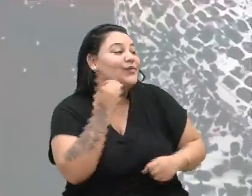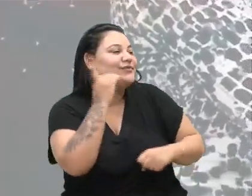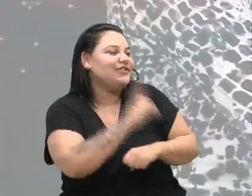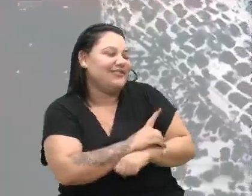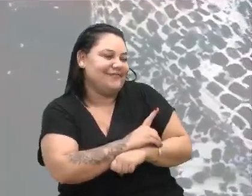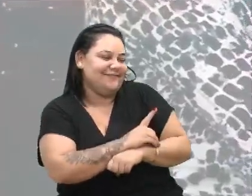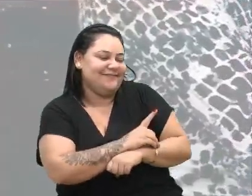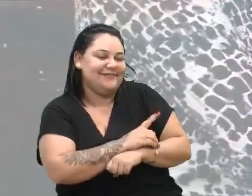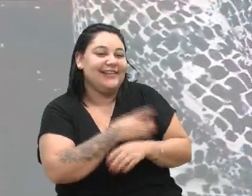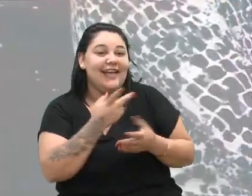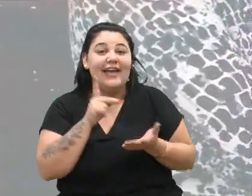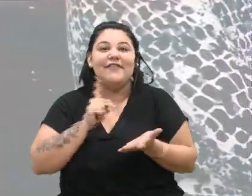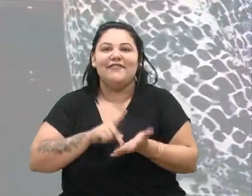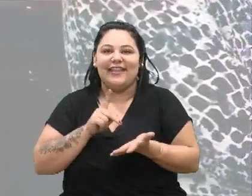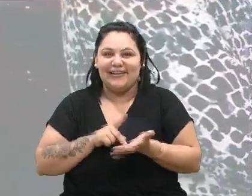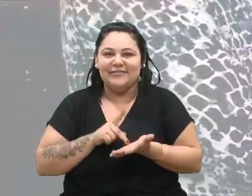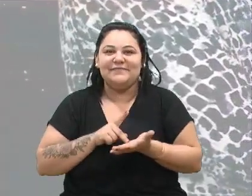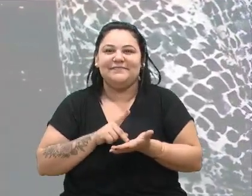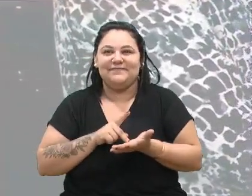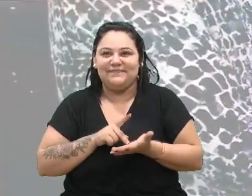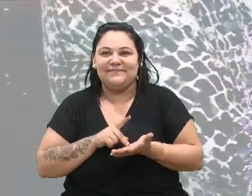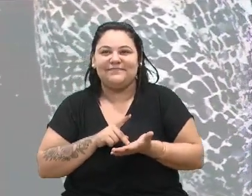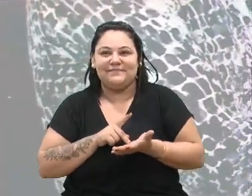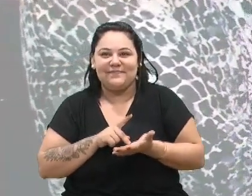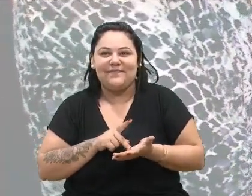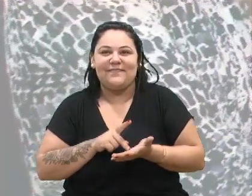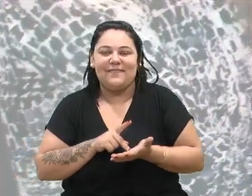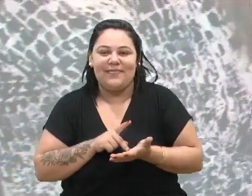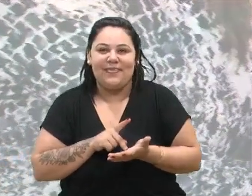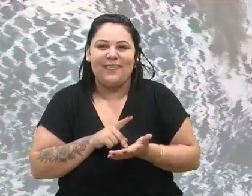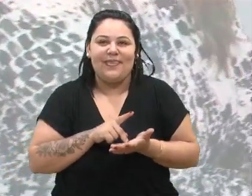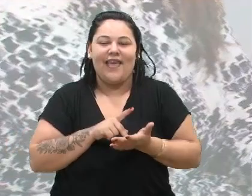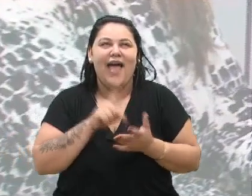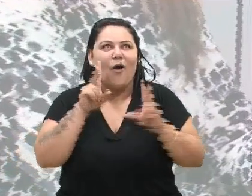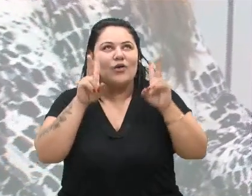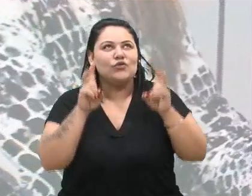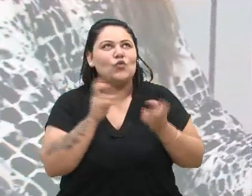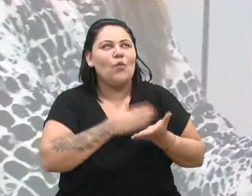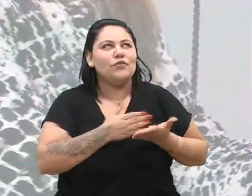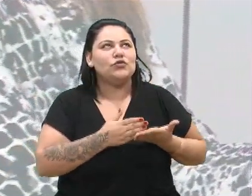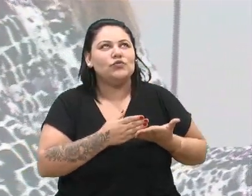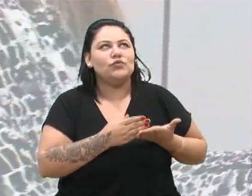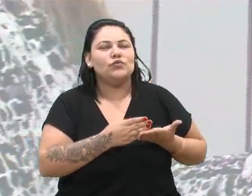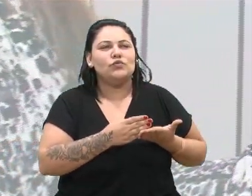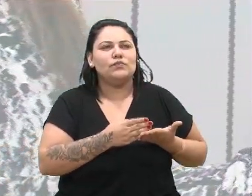Foi uma bandeira desde março de 2021,